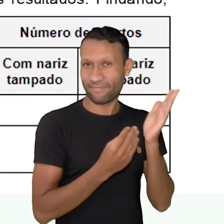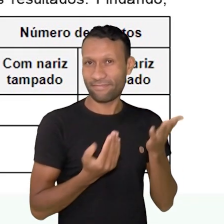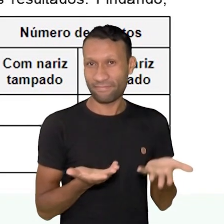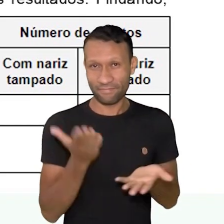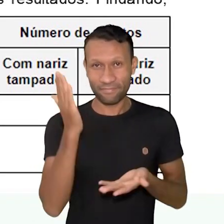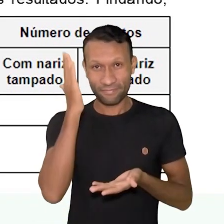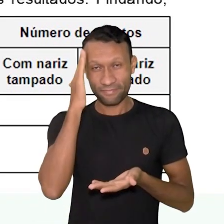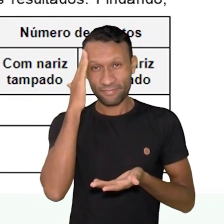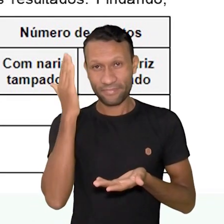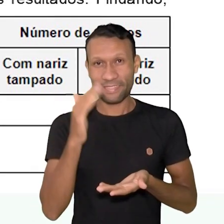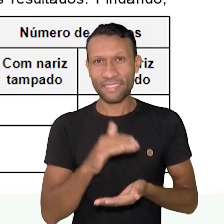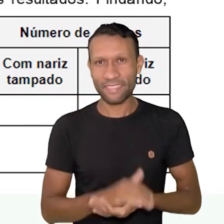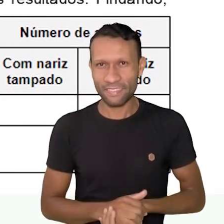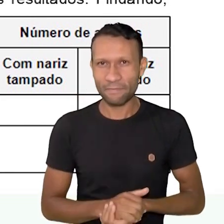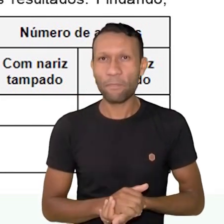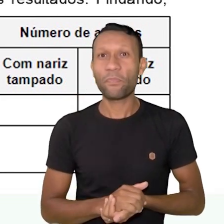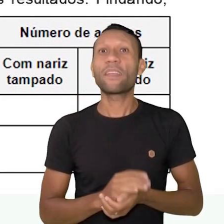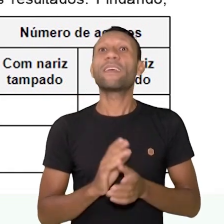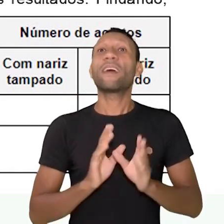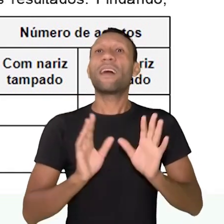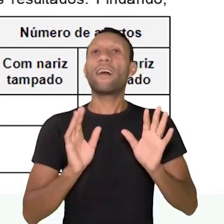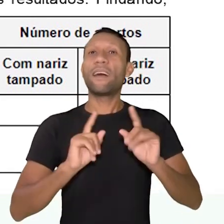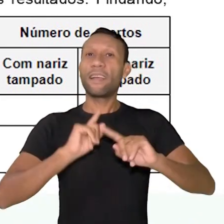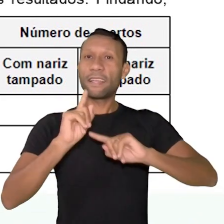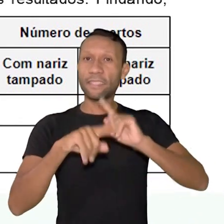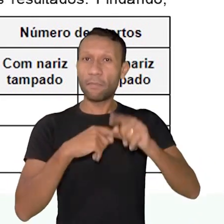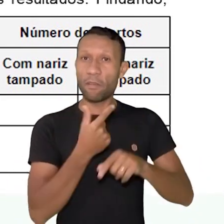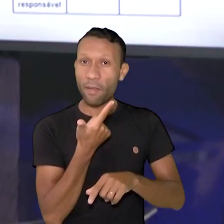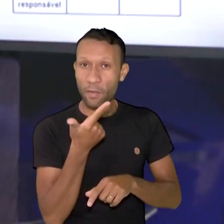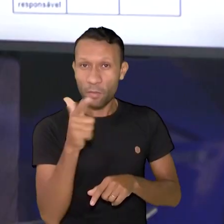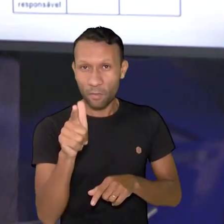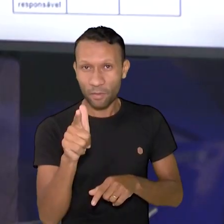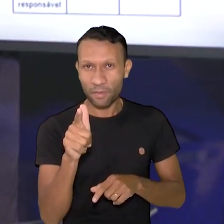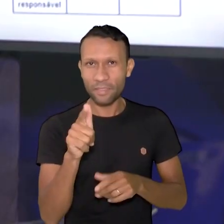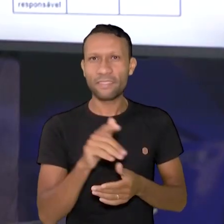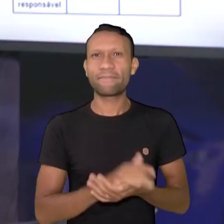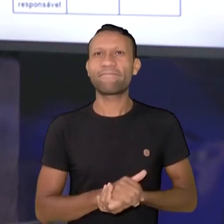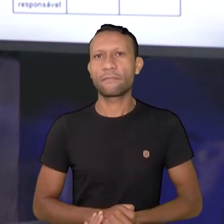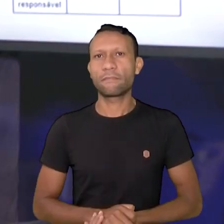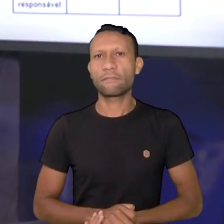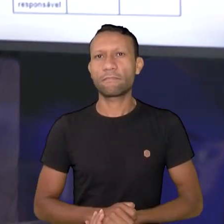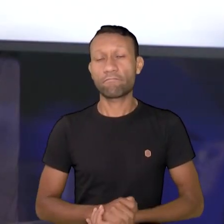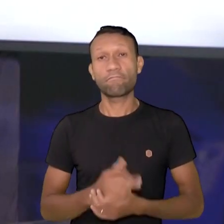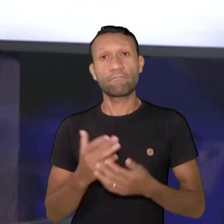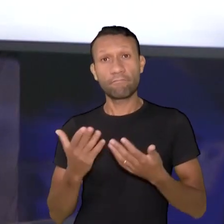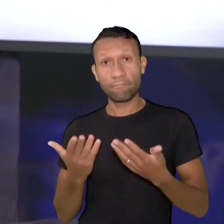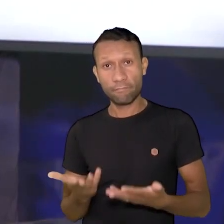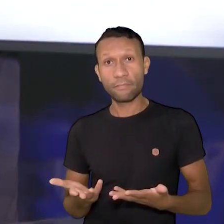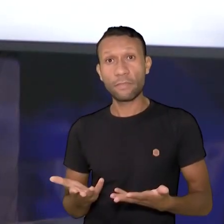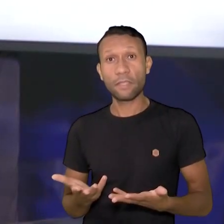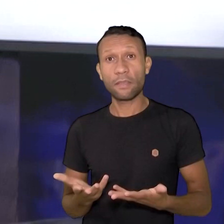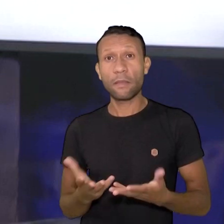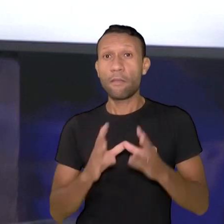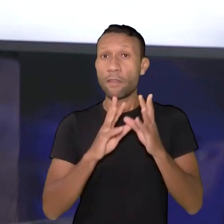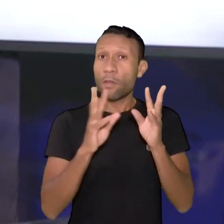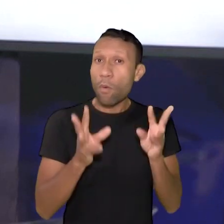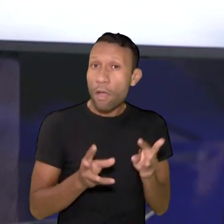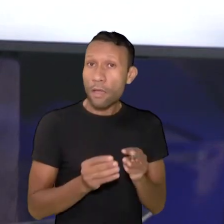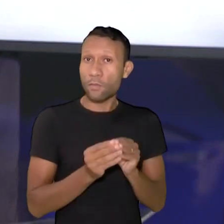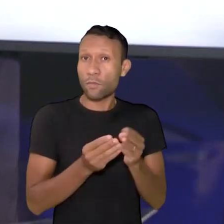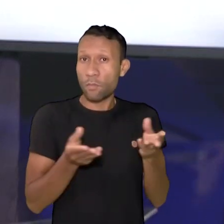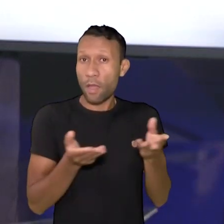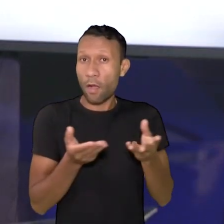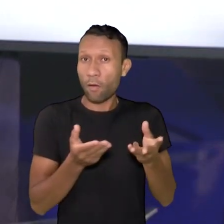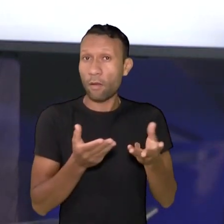conseguiu marcar de pontuação? Depois que você fizer isso, faz o outro, tá? Então, pessoal, para a gente finalizar, ó, a gente